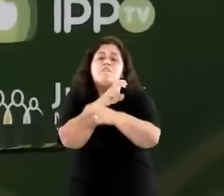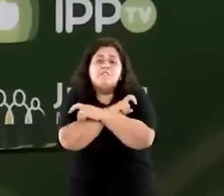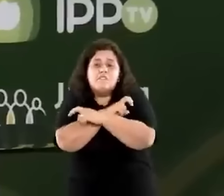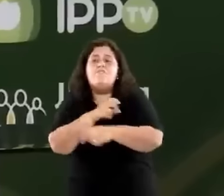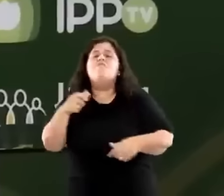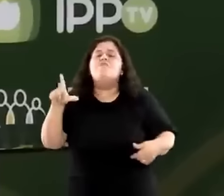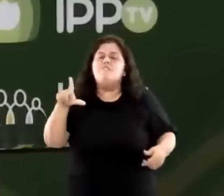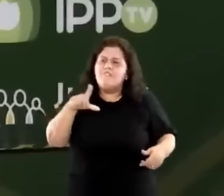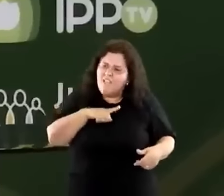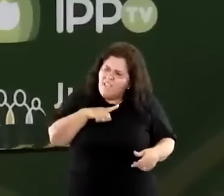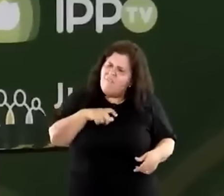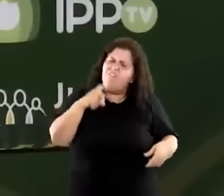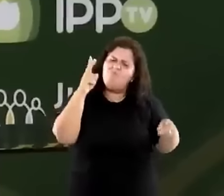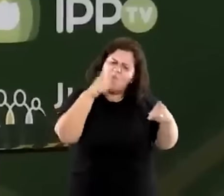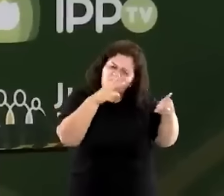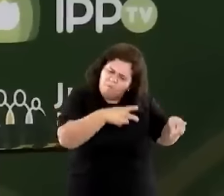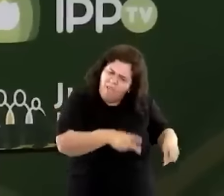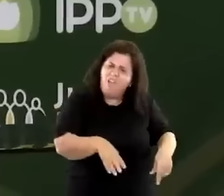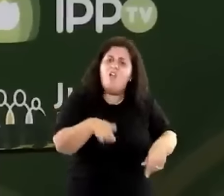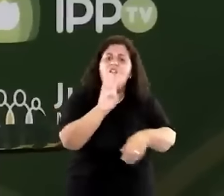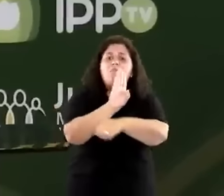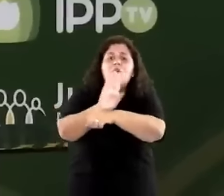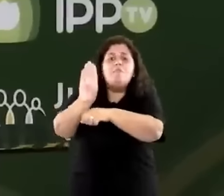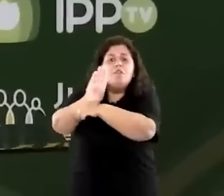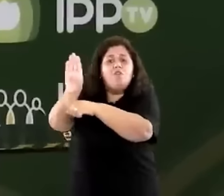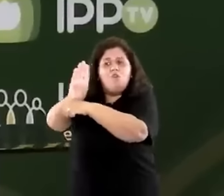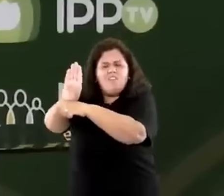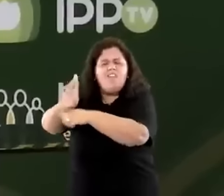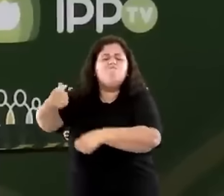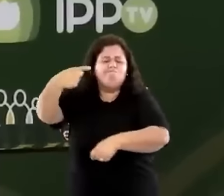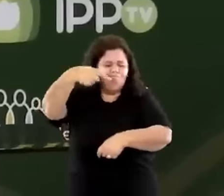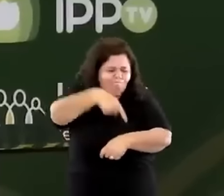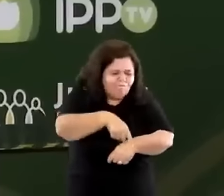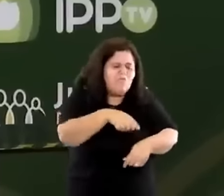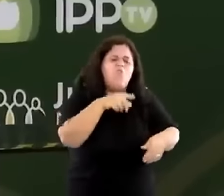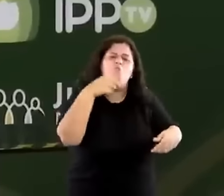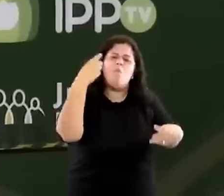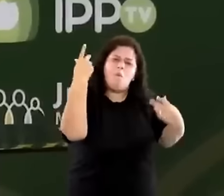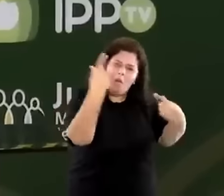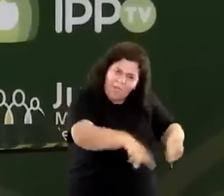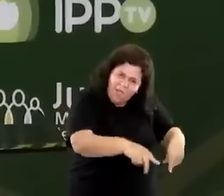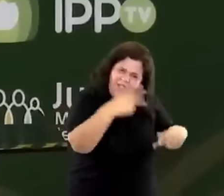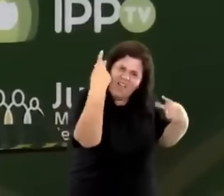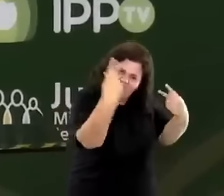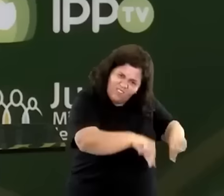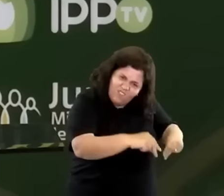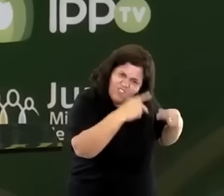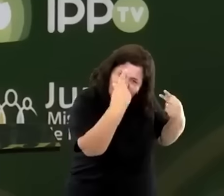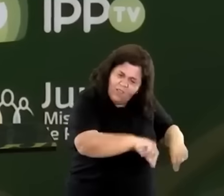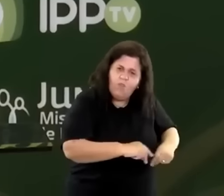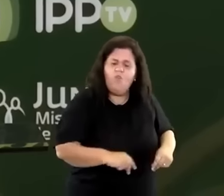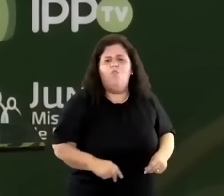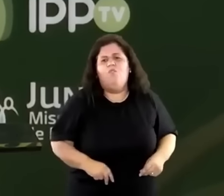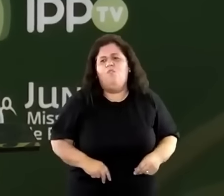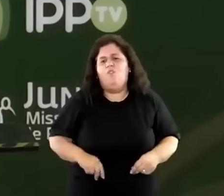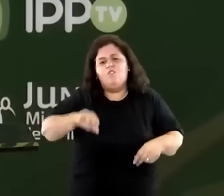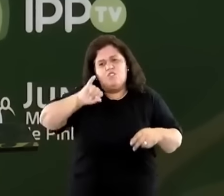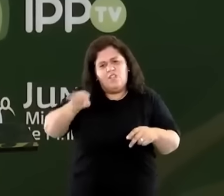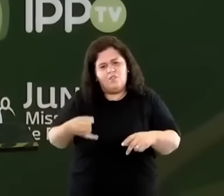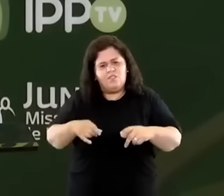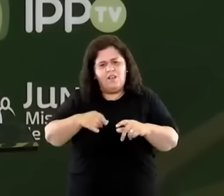Babilônia ela caiu olha comigo para Jerusalém ela foi tomada duas